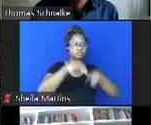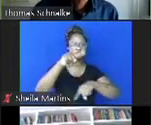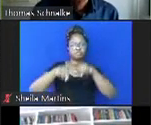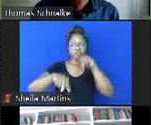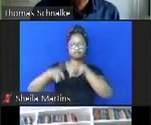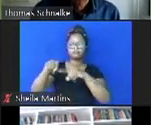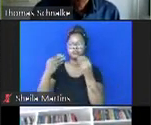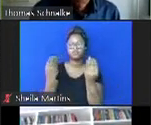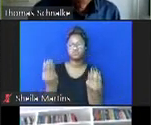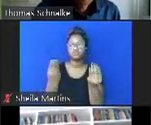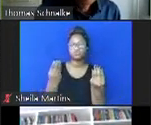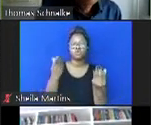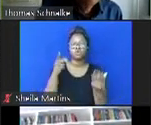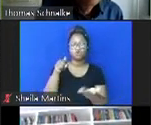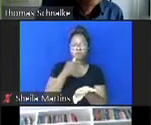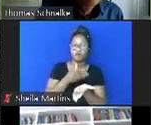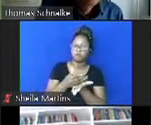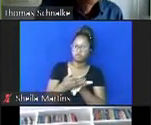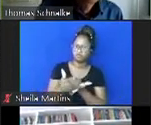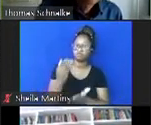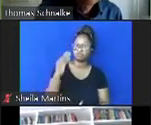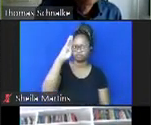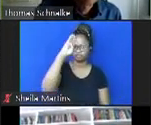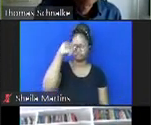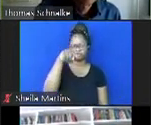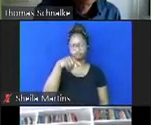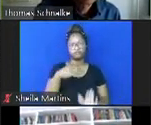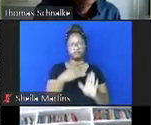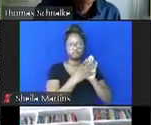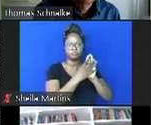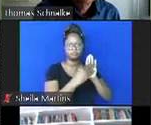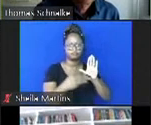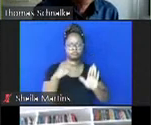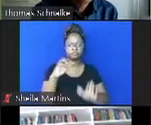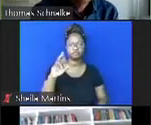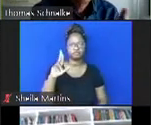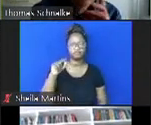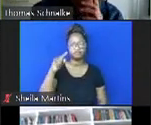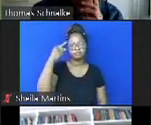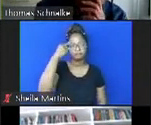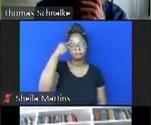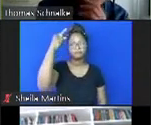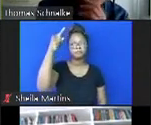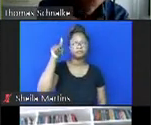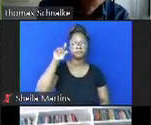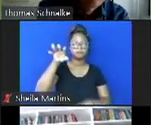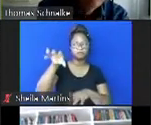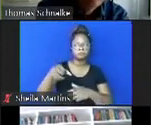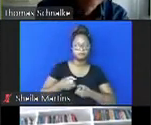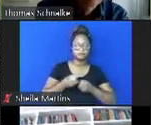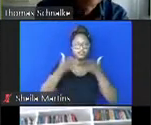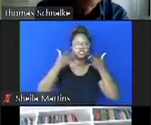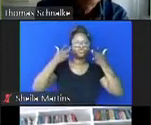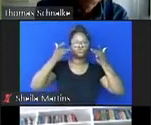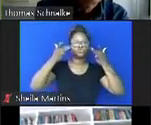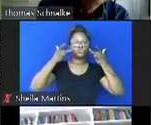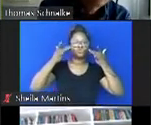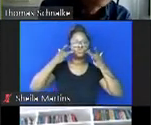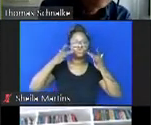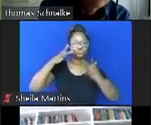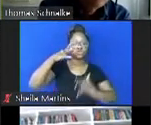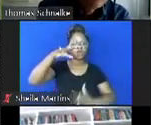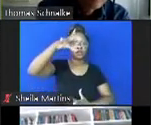conceito raiz dessas coleções de modelos de cera foi tirado da ideia do teatro anatômico. Voltando